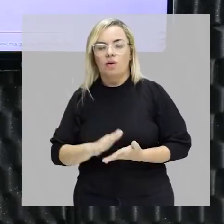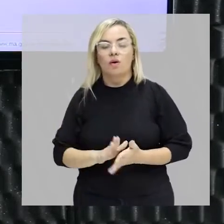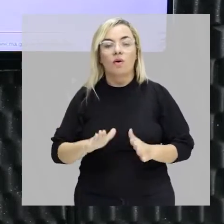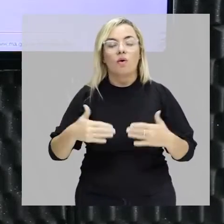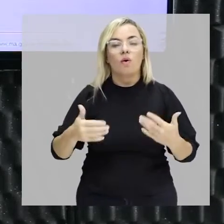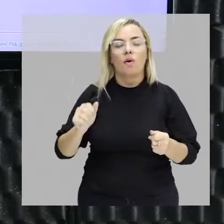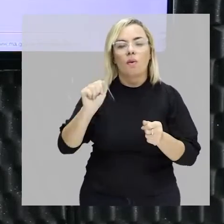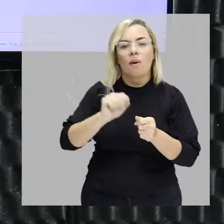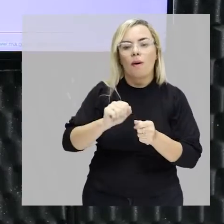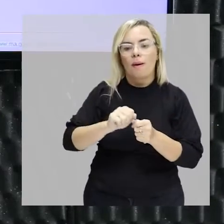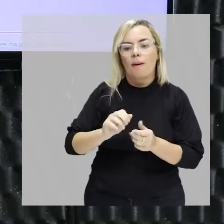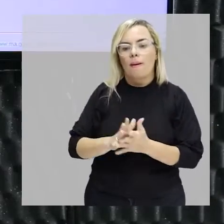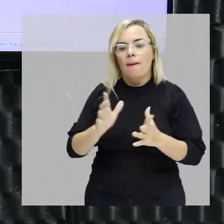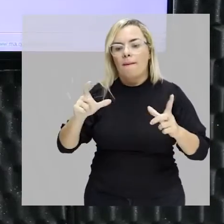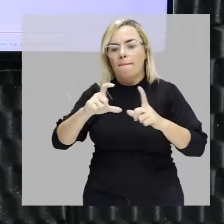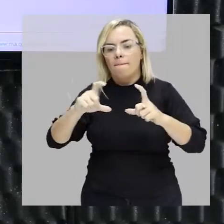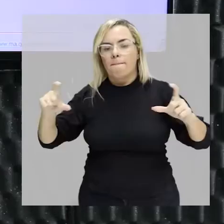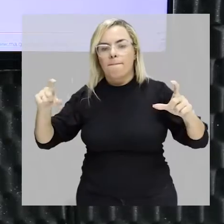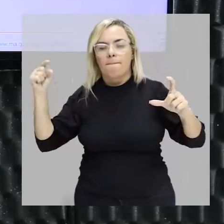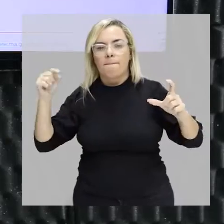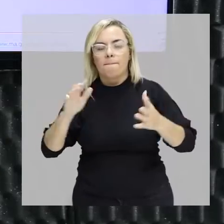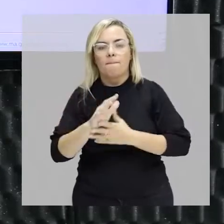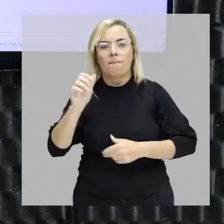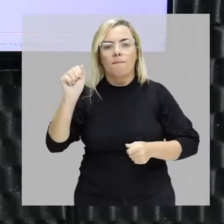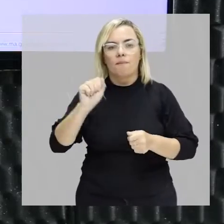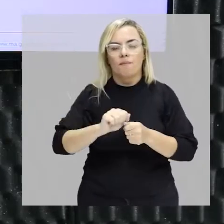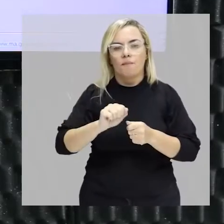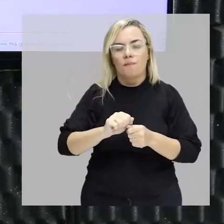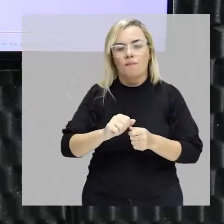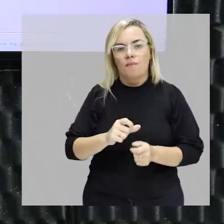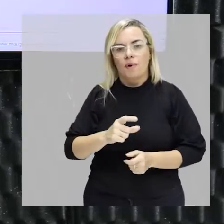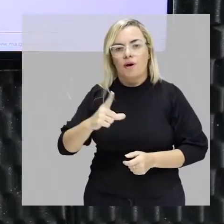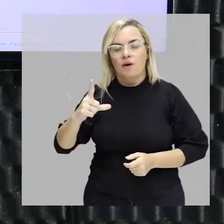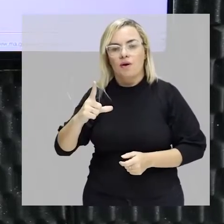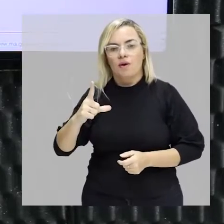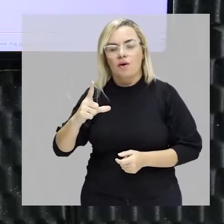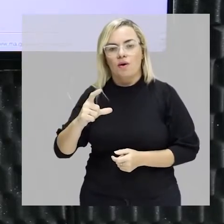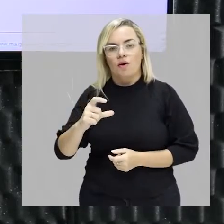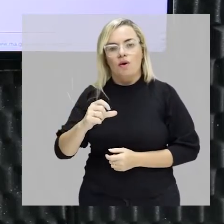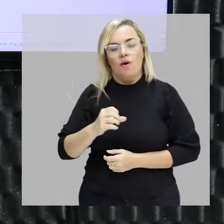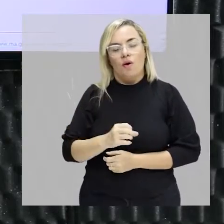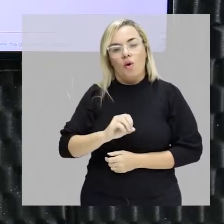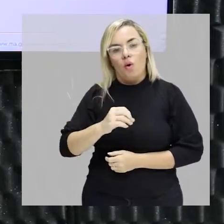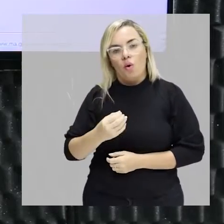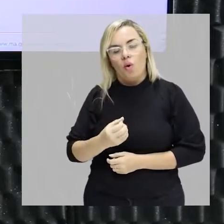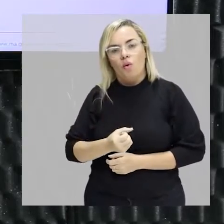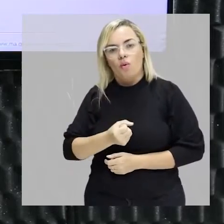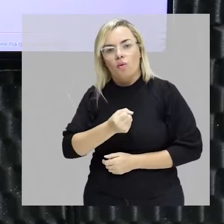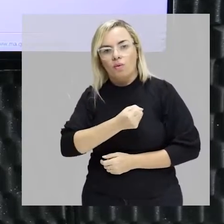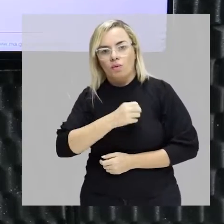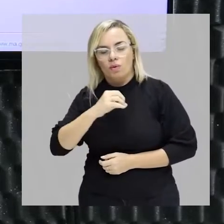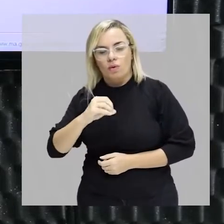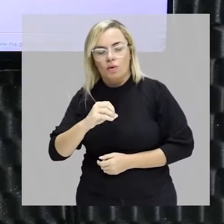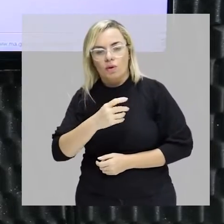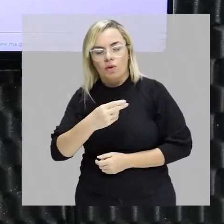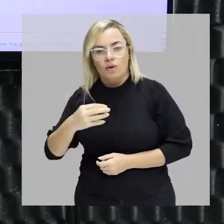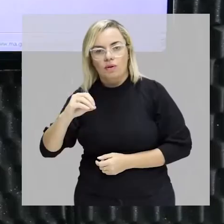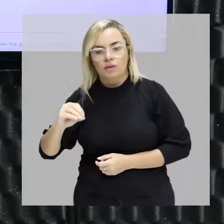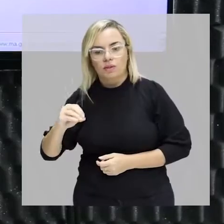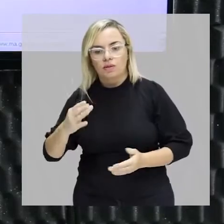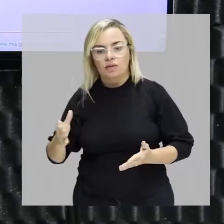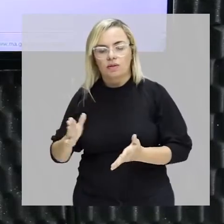aquela expressão lá e vou fazer toda ela maior ou igual a zero. Bem aqui, eu já chamo a tua atenção para um outro